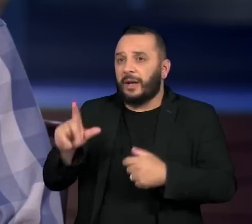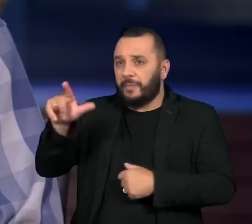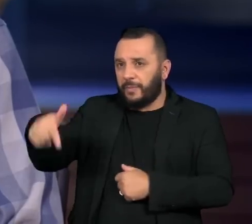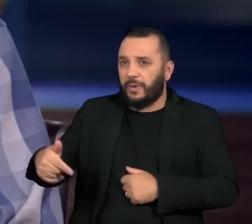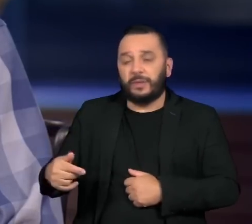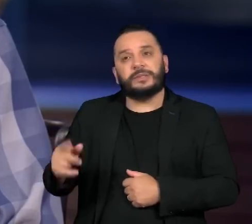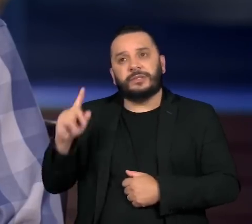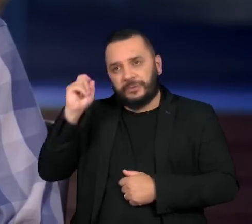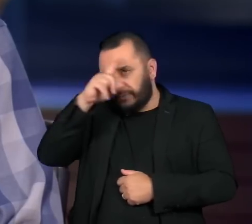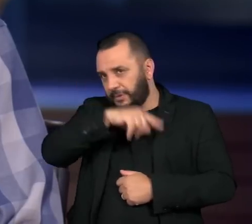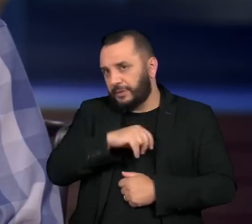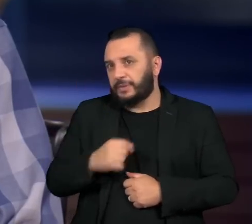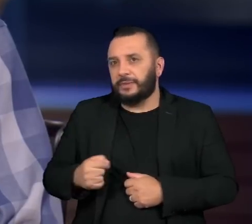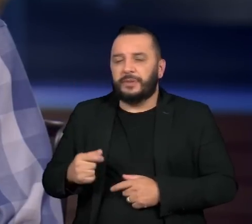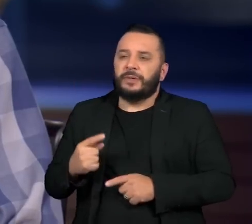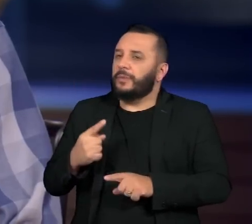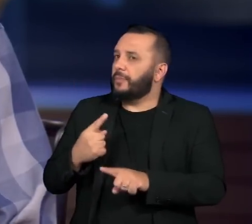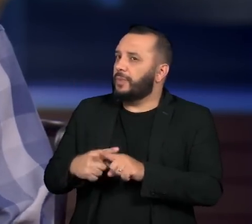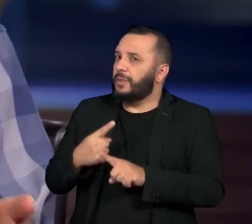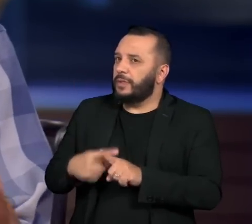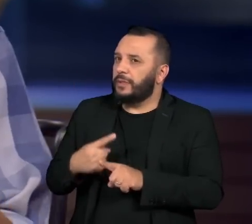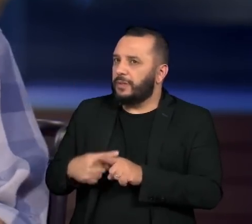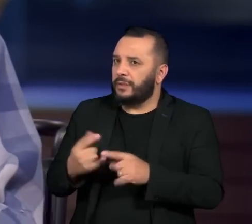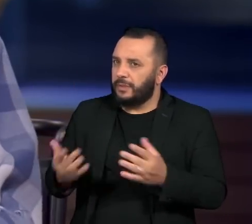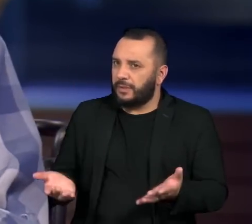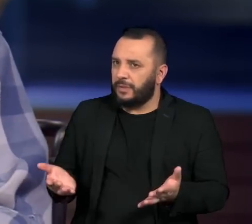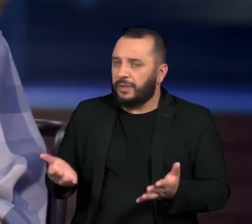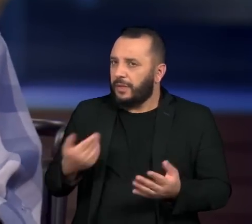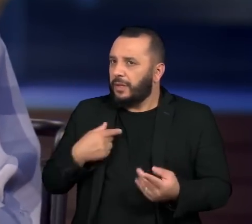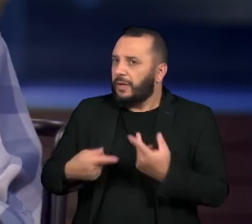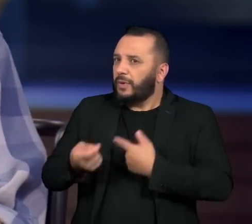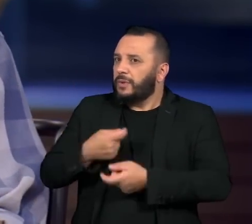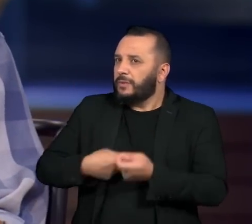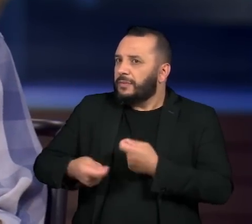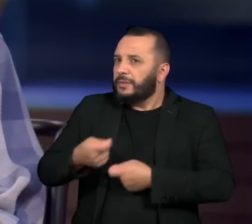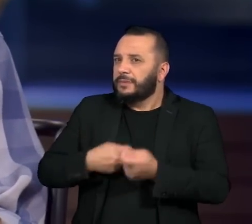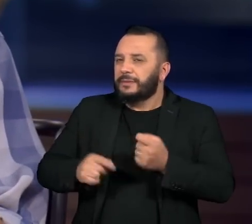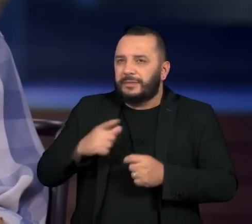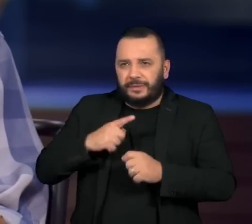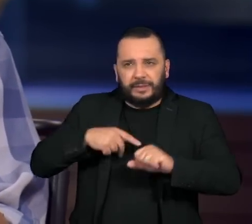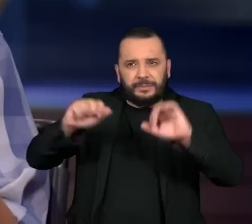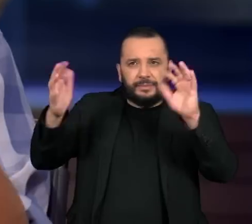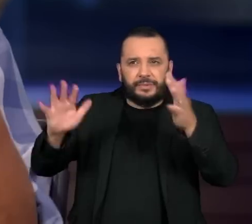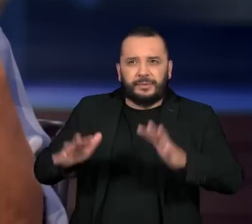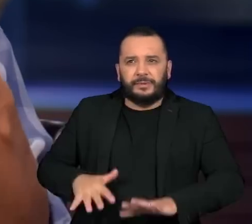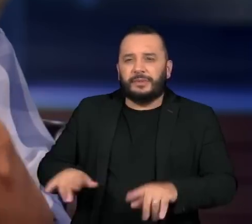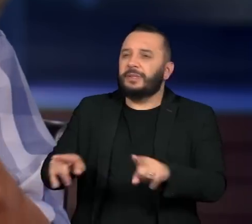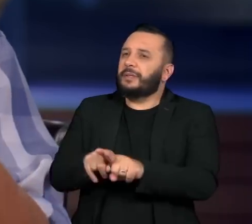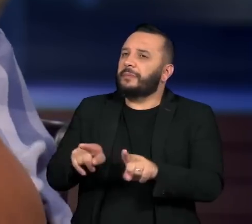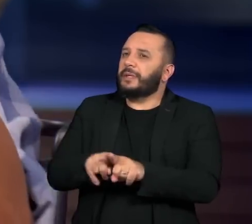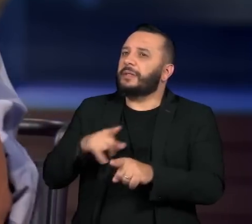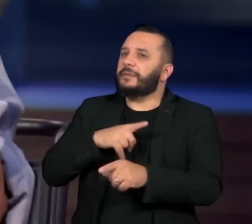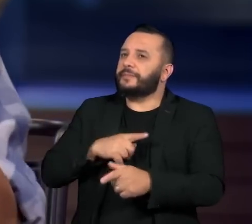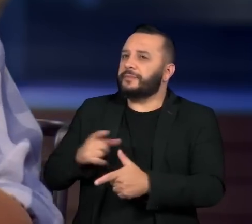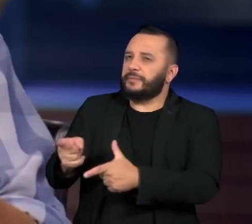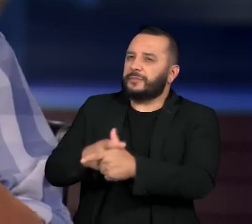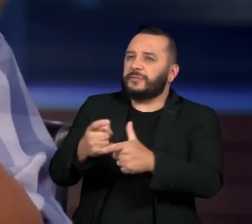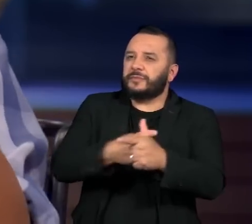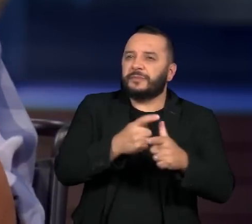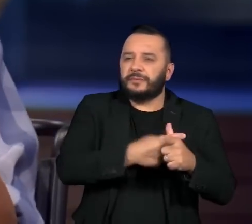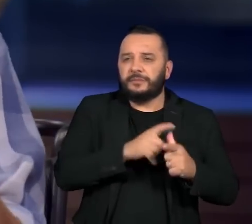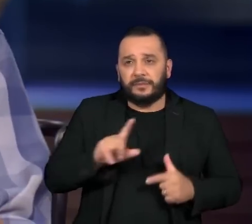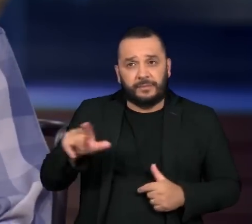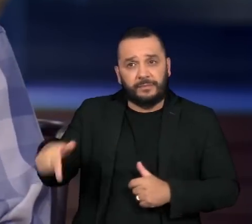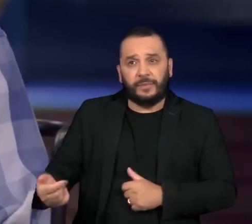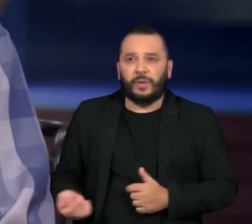ser muito difícil, né? Porque ela está, não só a sua economia está sendo dilacerada, mas e as dívidas que virão depois, né? A maneira